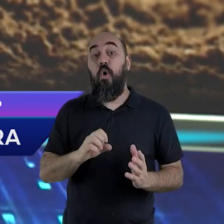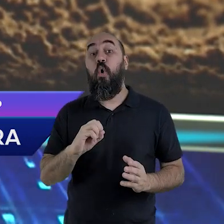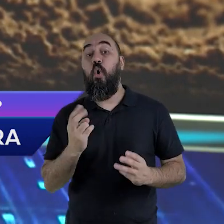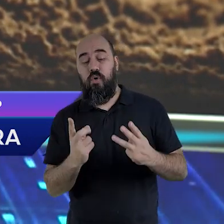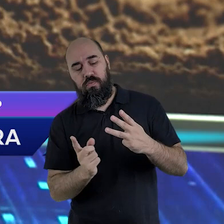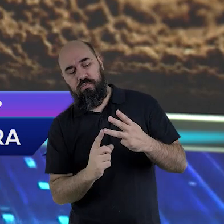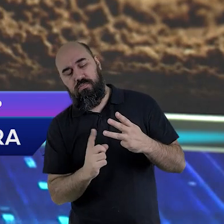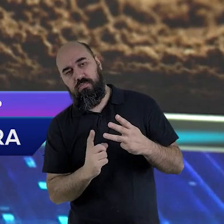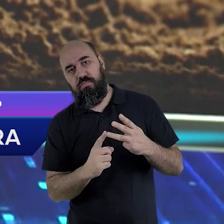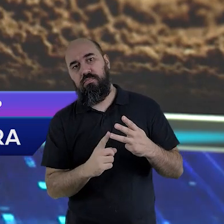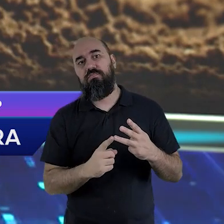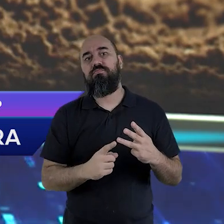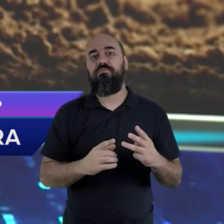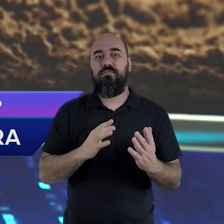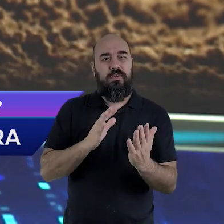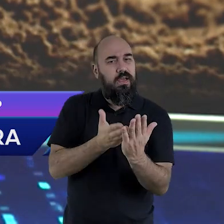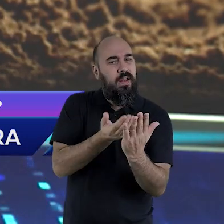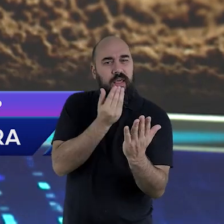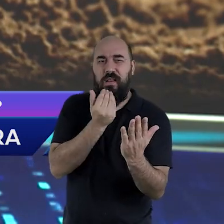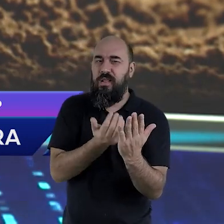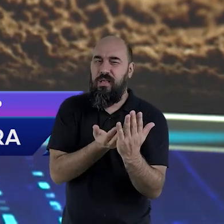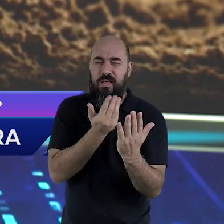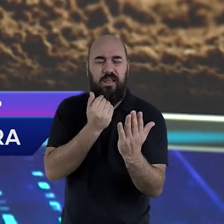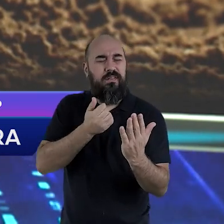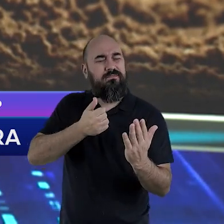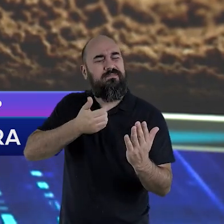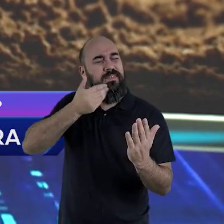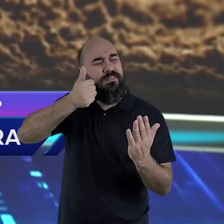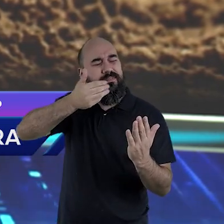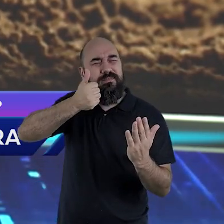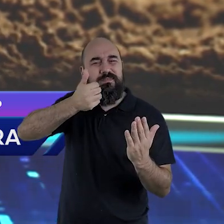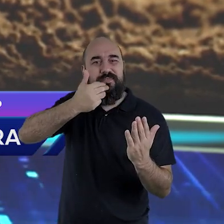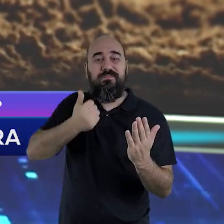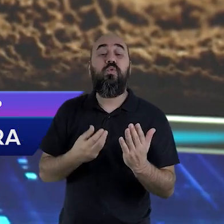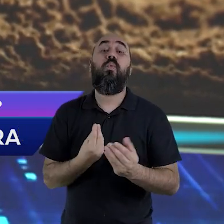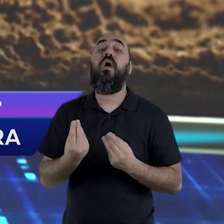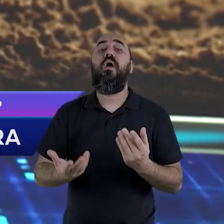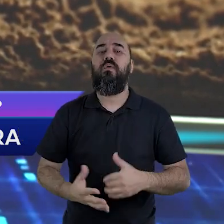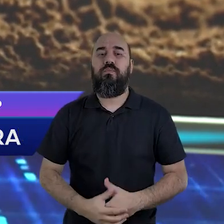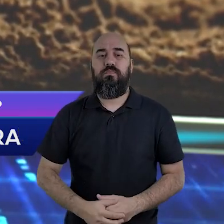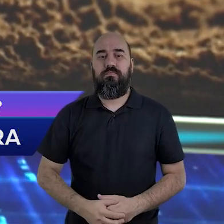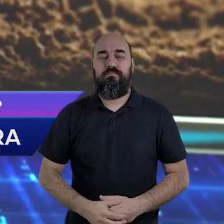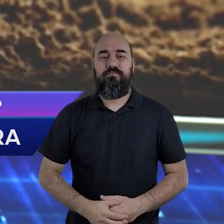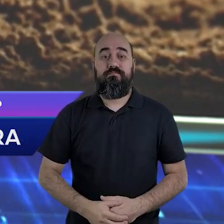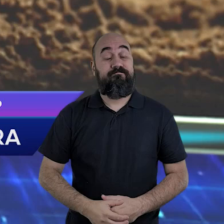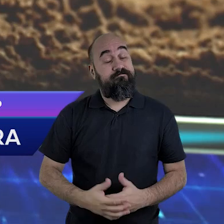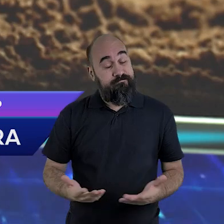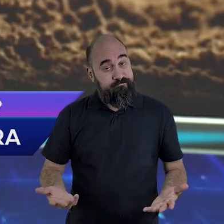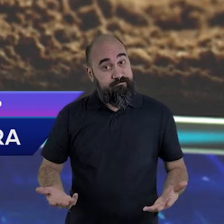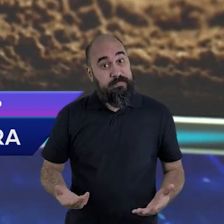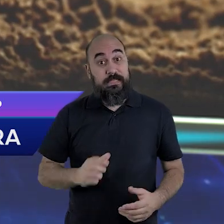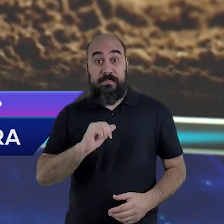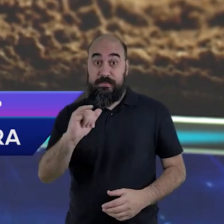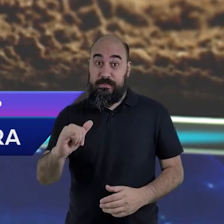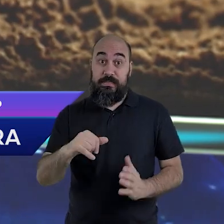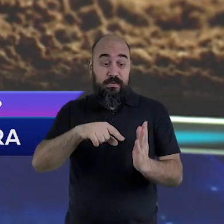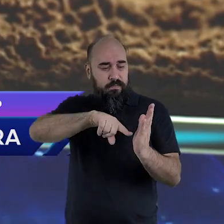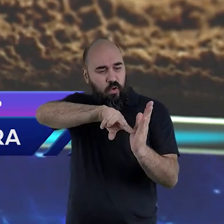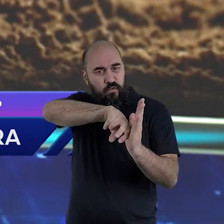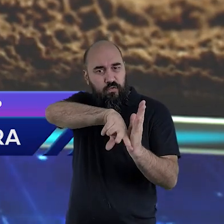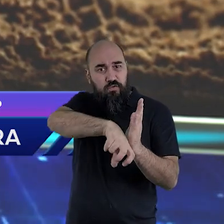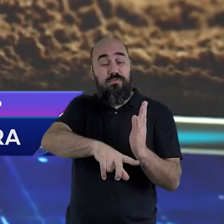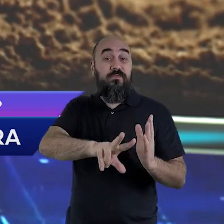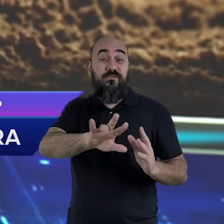Bíblia continua sendo clara. E quanto mais nós nos aprofundamos no conhecimento da Bíblia, mais nós